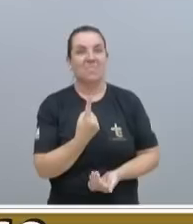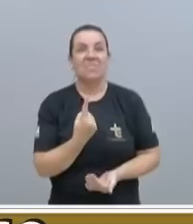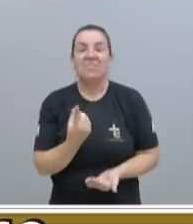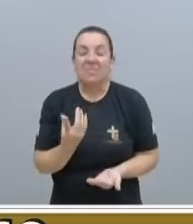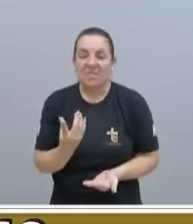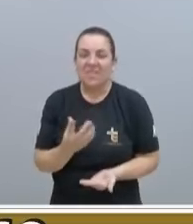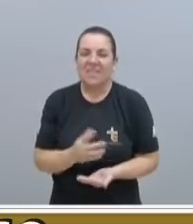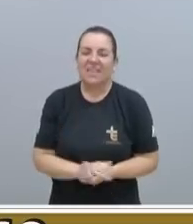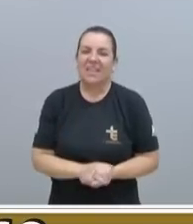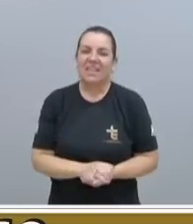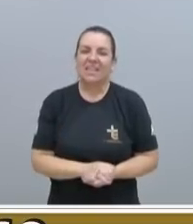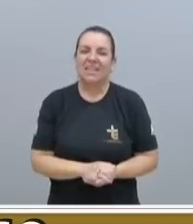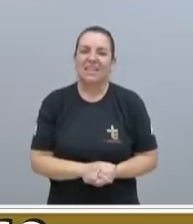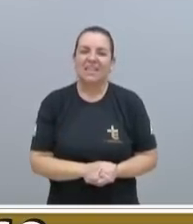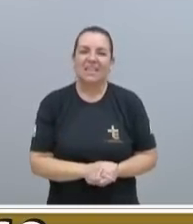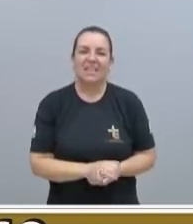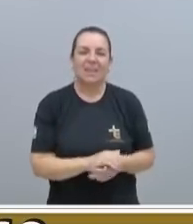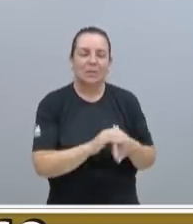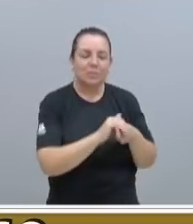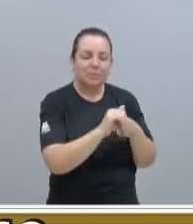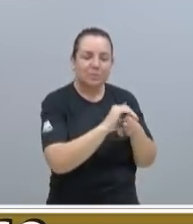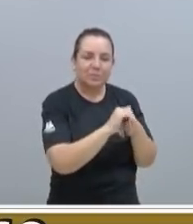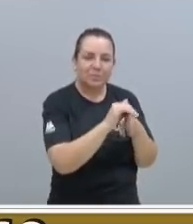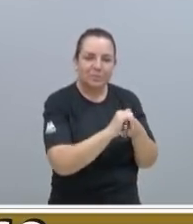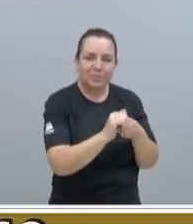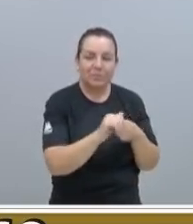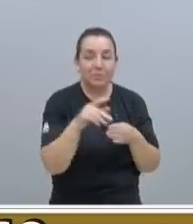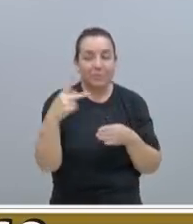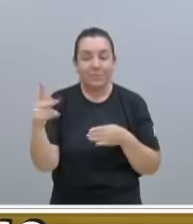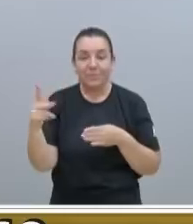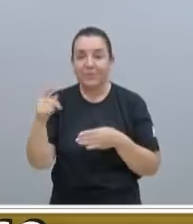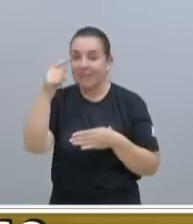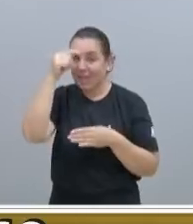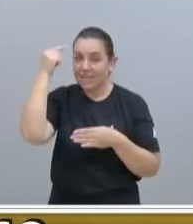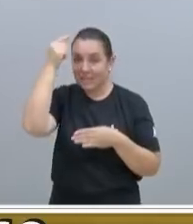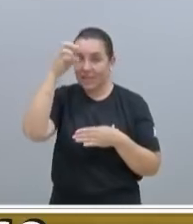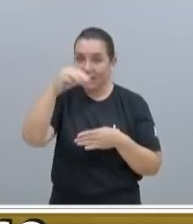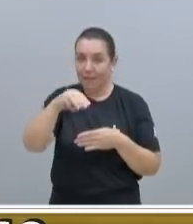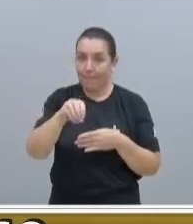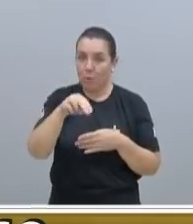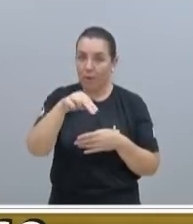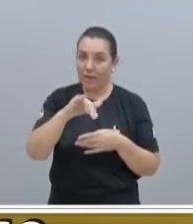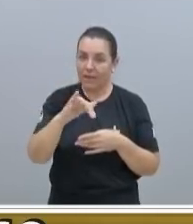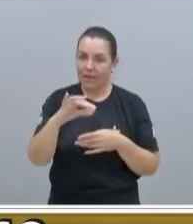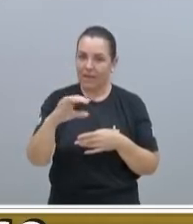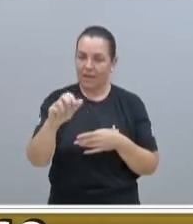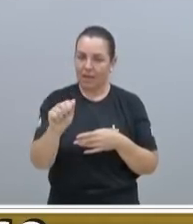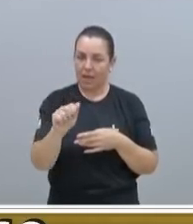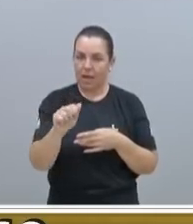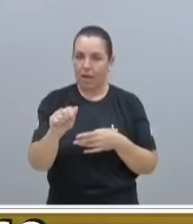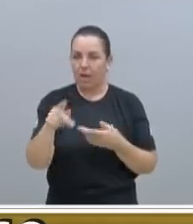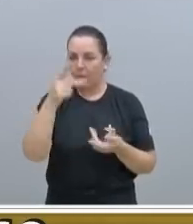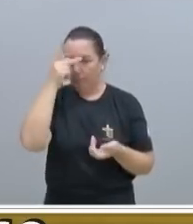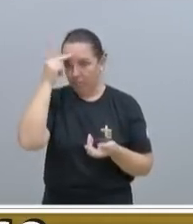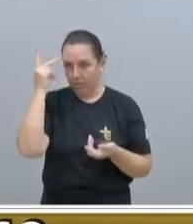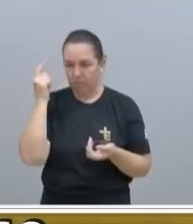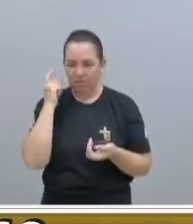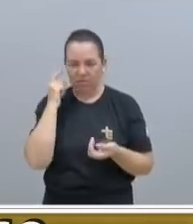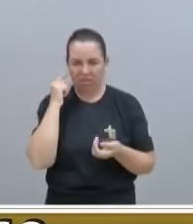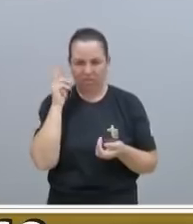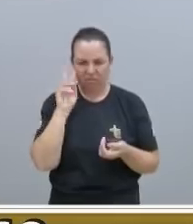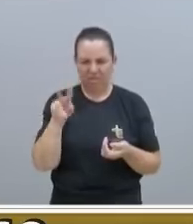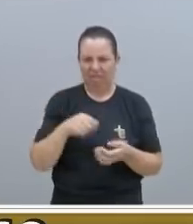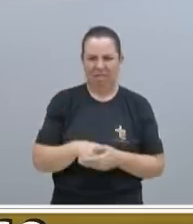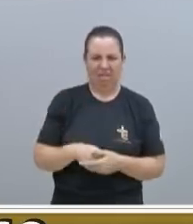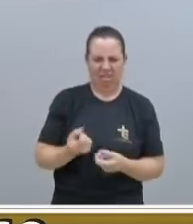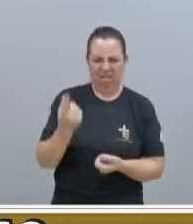que conselho claro alguém vai escutar aqui vai dizer isso é por 1 x 1